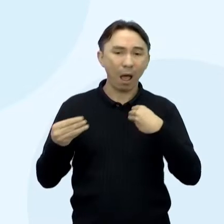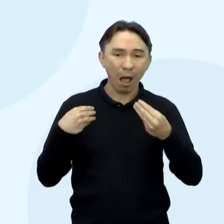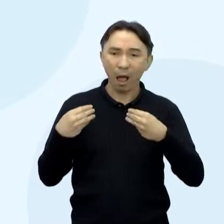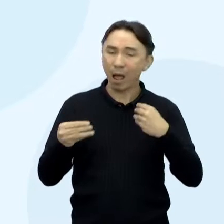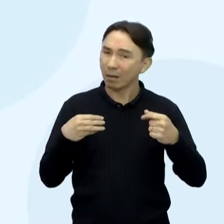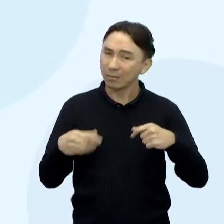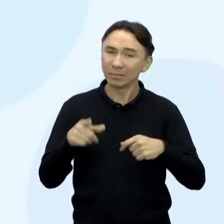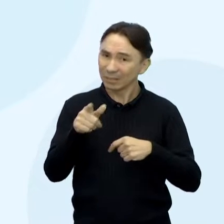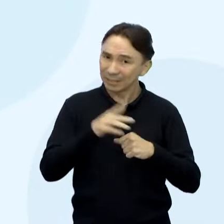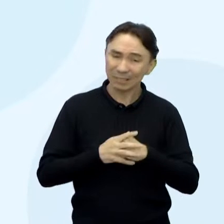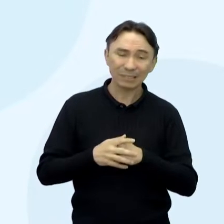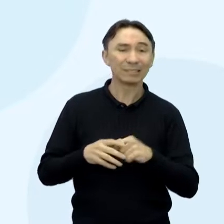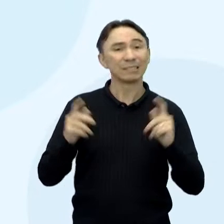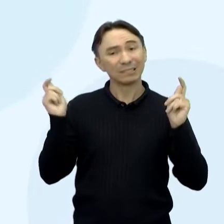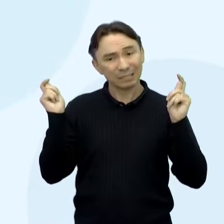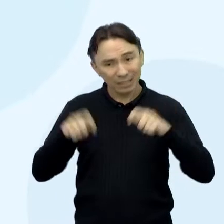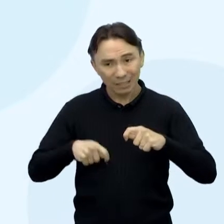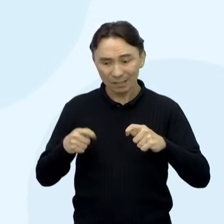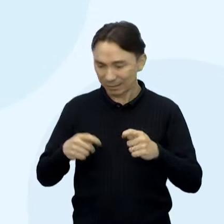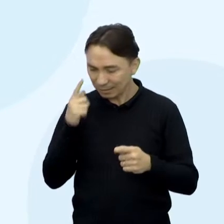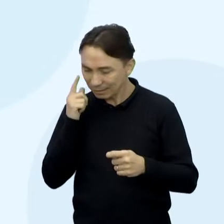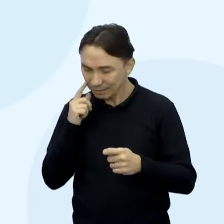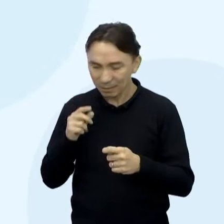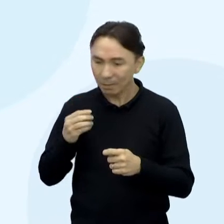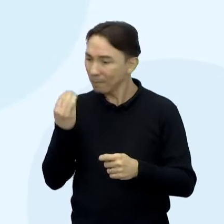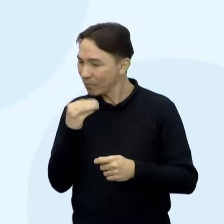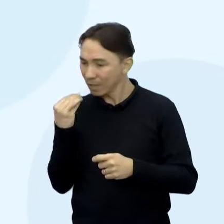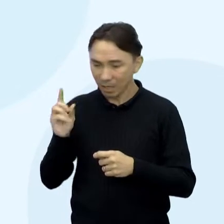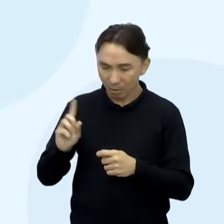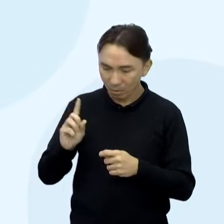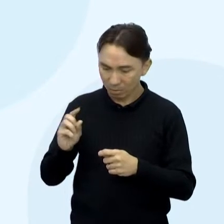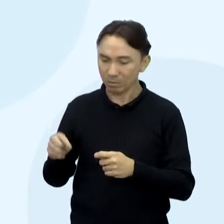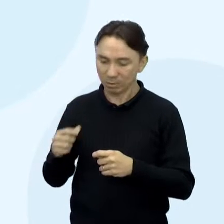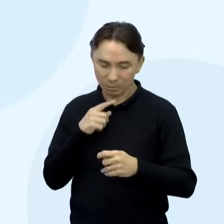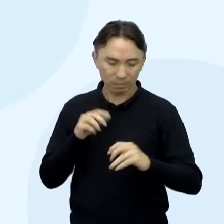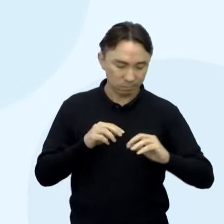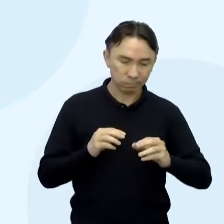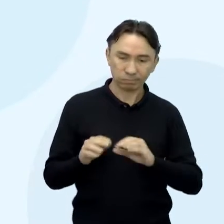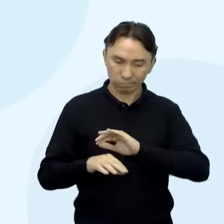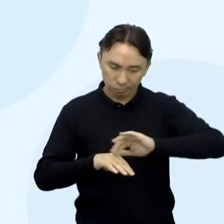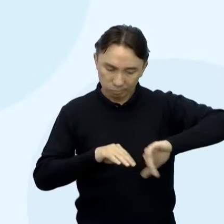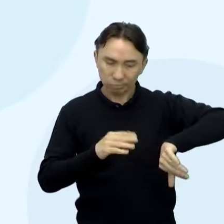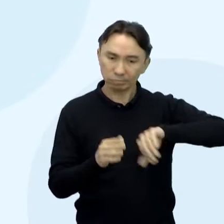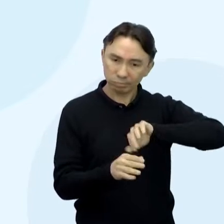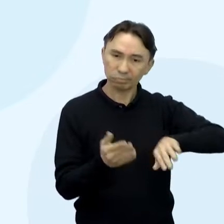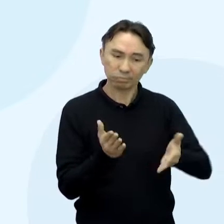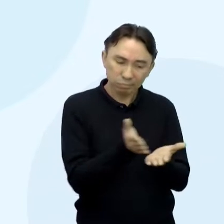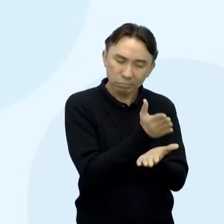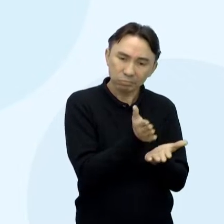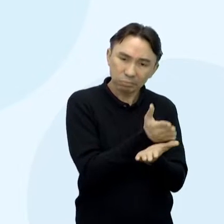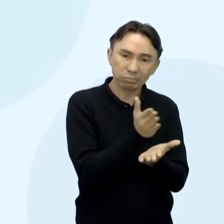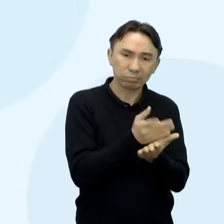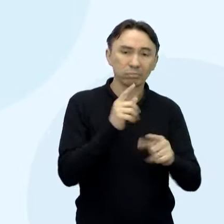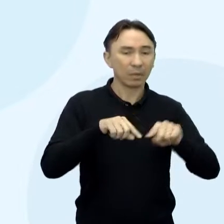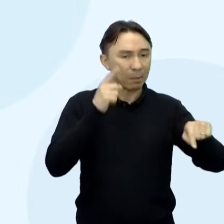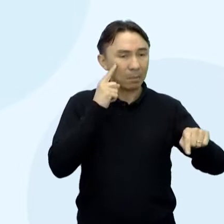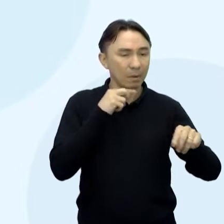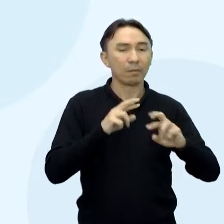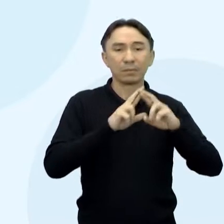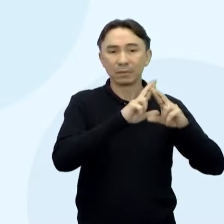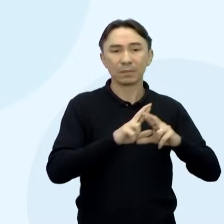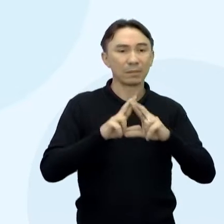aí na sua casa para ser reciclado. E o tratamento de resíduos sólidos, né?